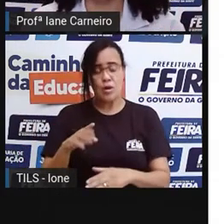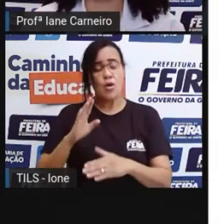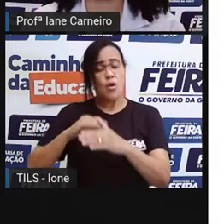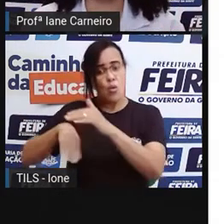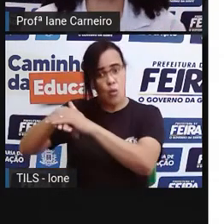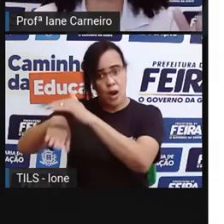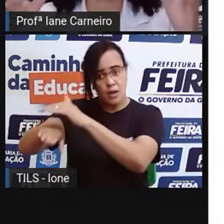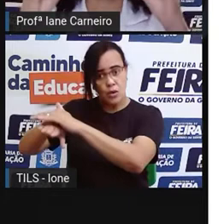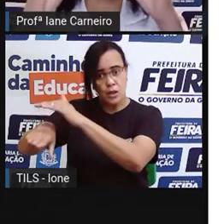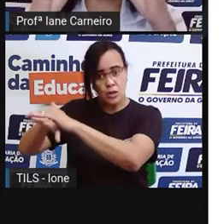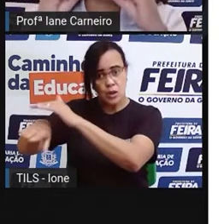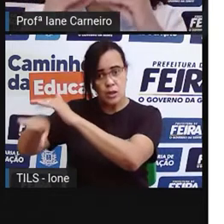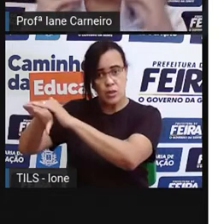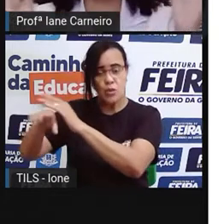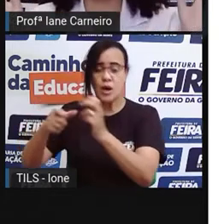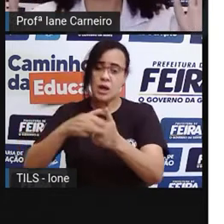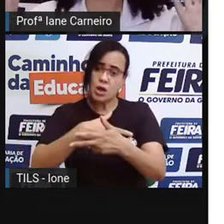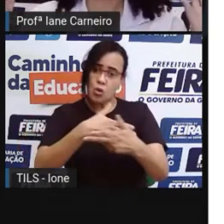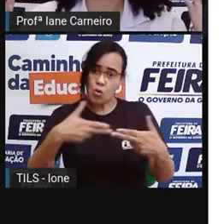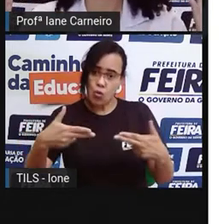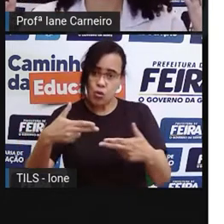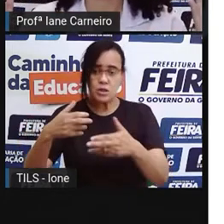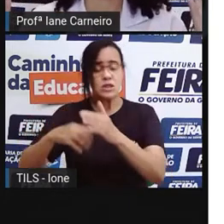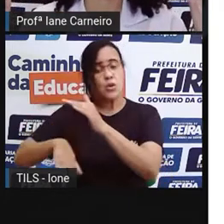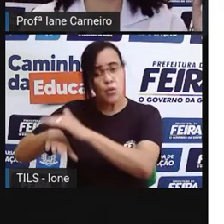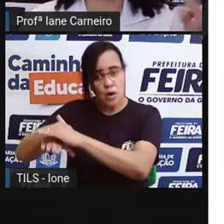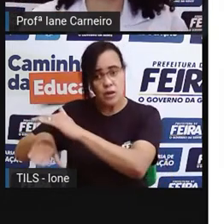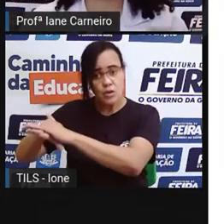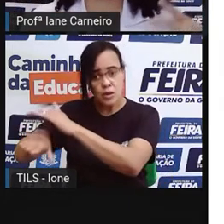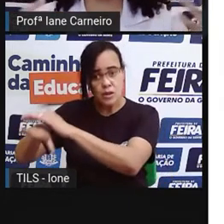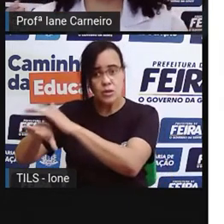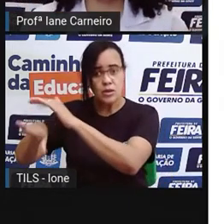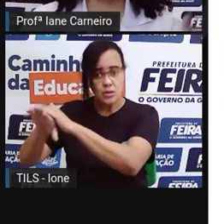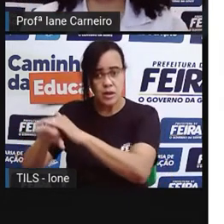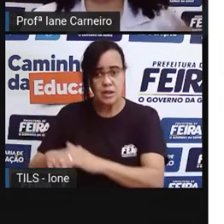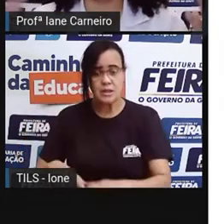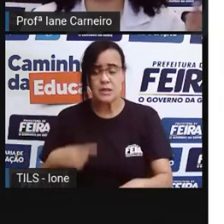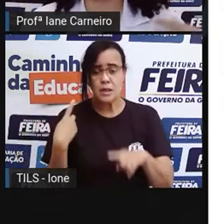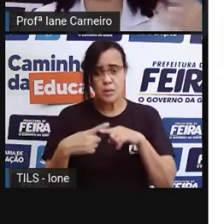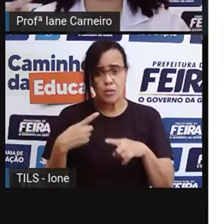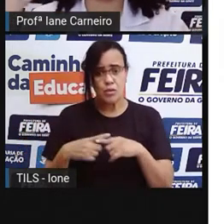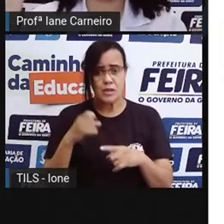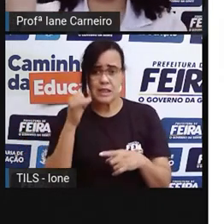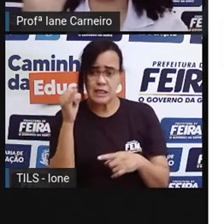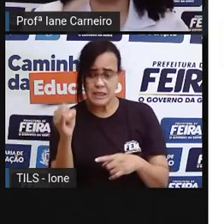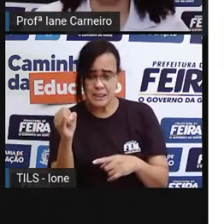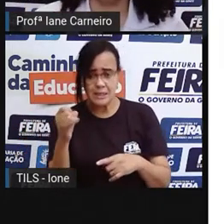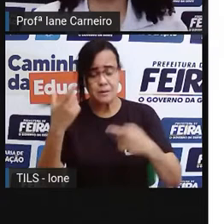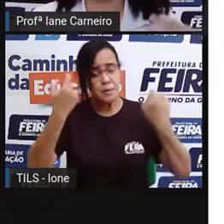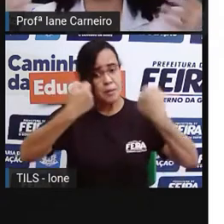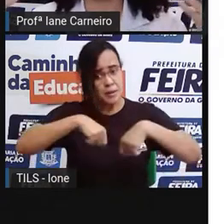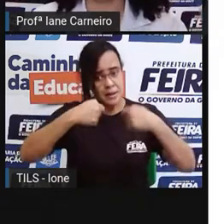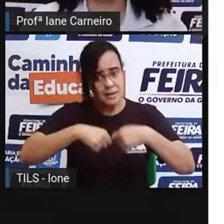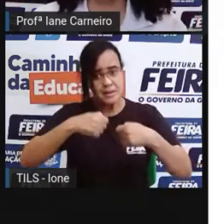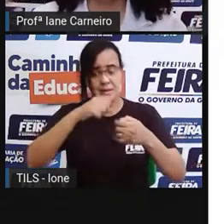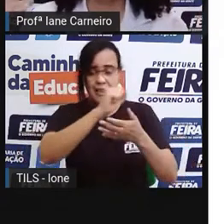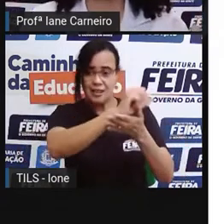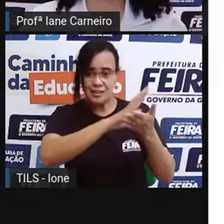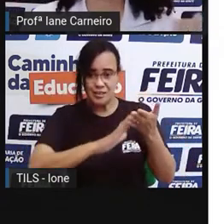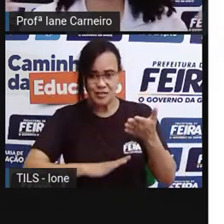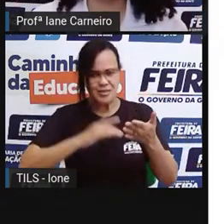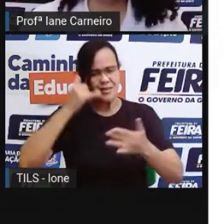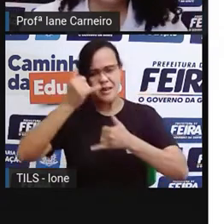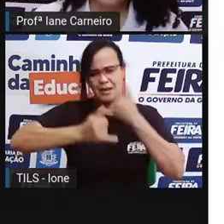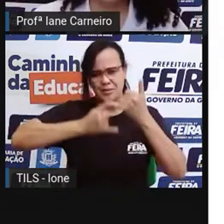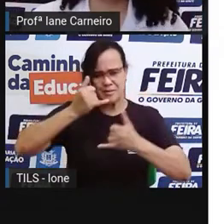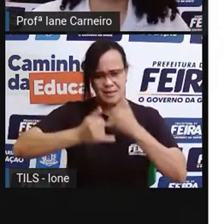acabando o papel higiênico, eu vou guardando o rolo de papel higiênico, porque sempre aparece alguma atividade, algum jogo que a